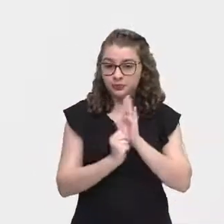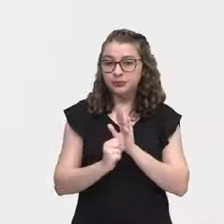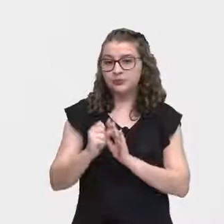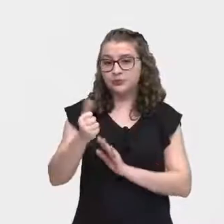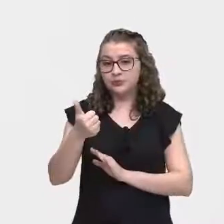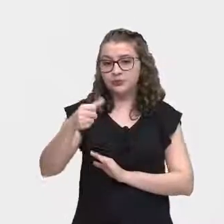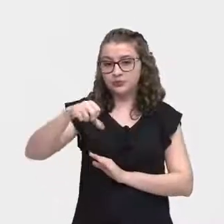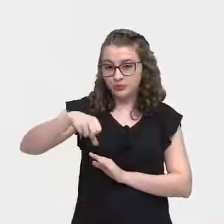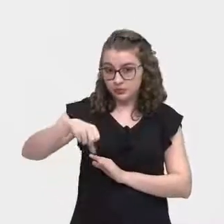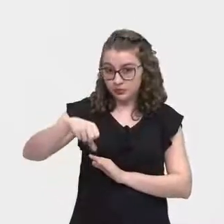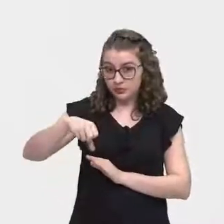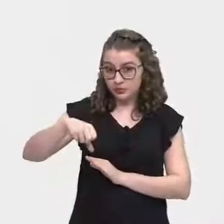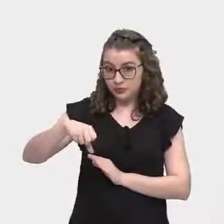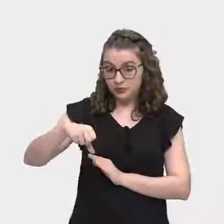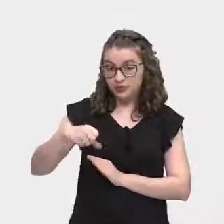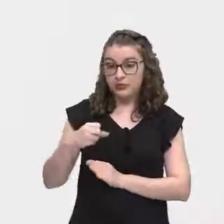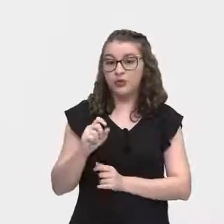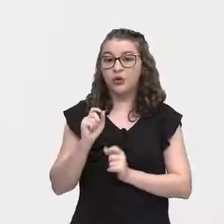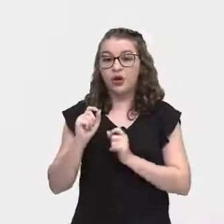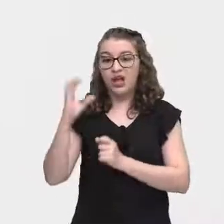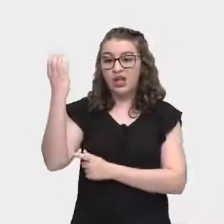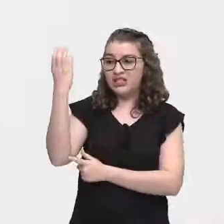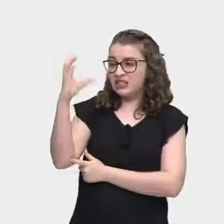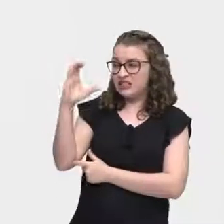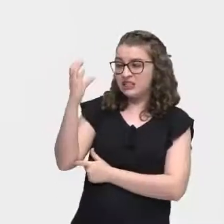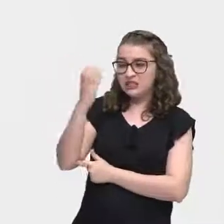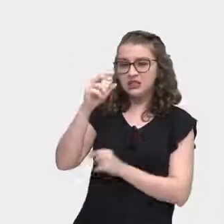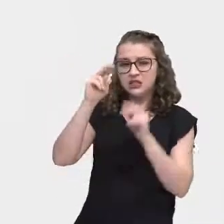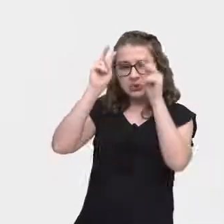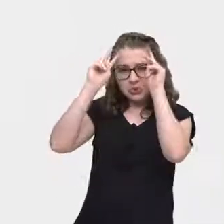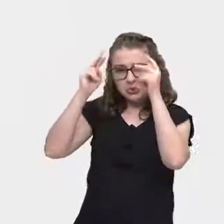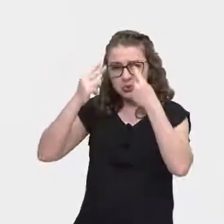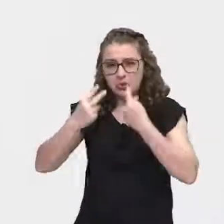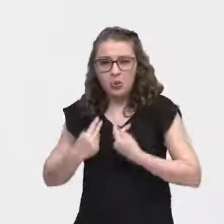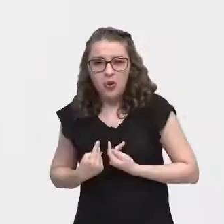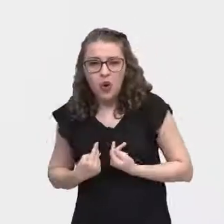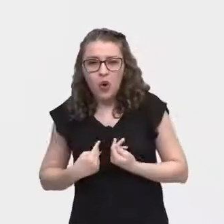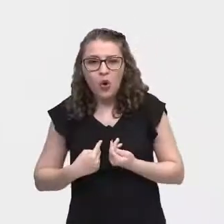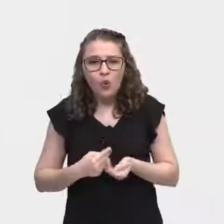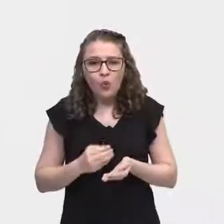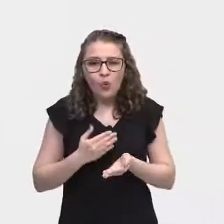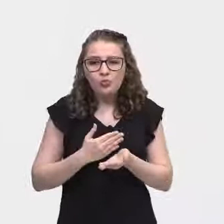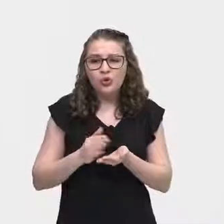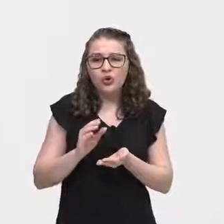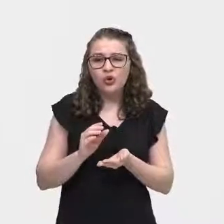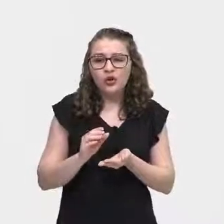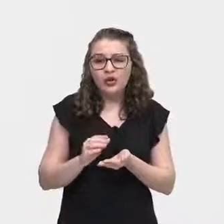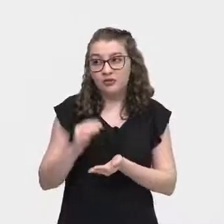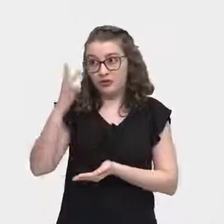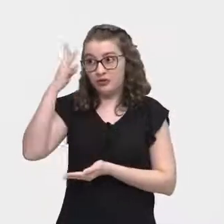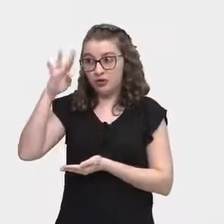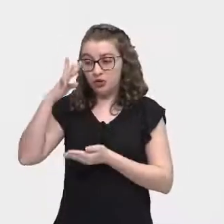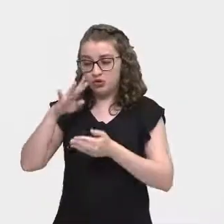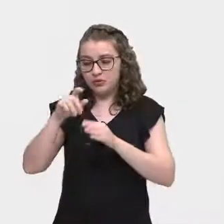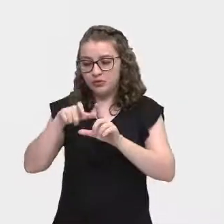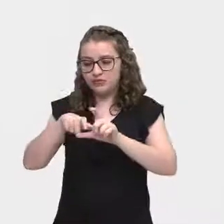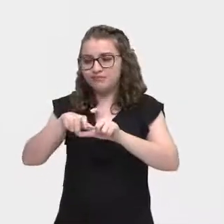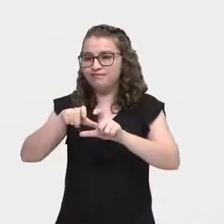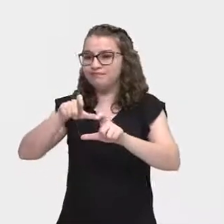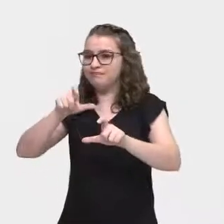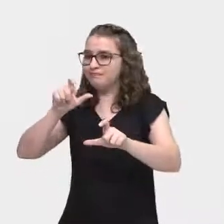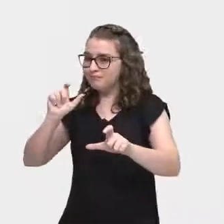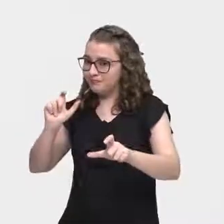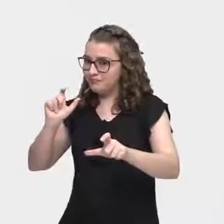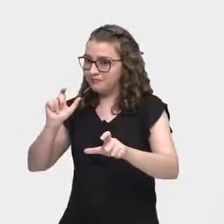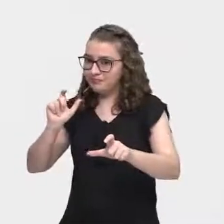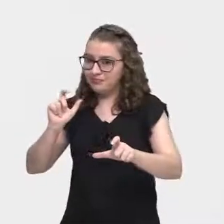XIX é que as ciências humanas começaram a se desligar da filosofia, buscando o